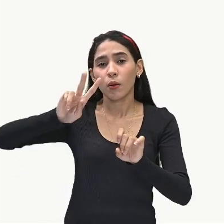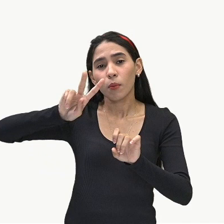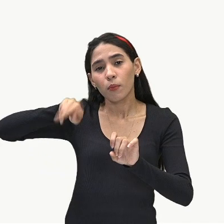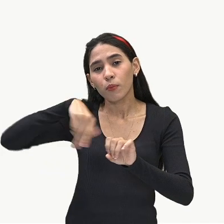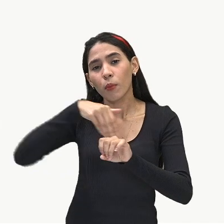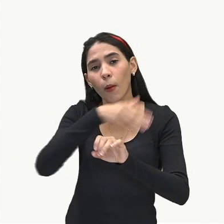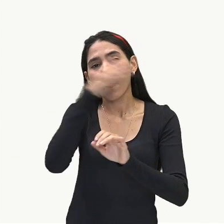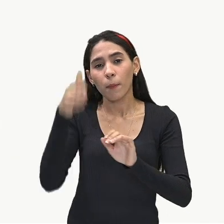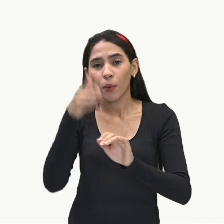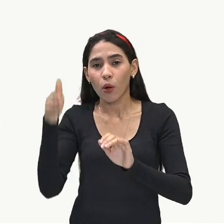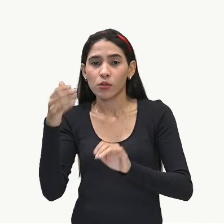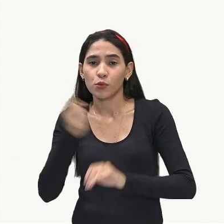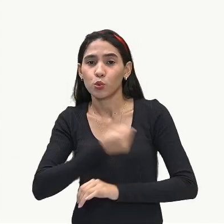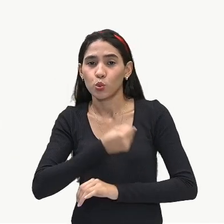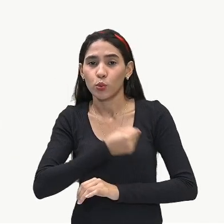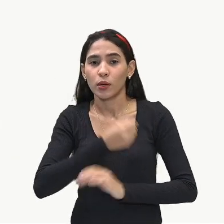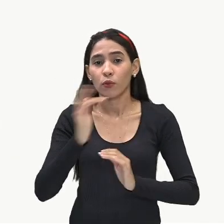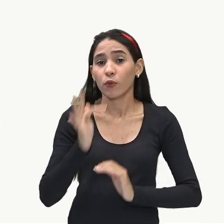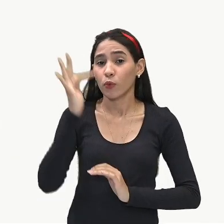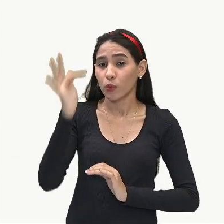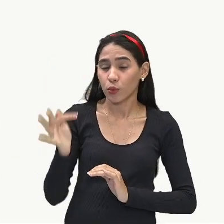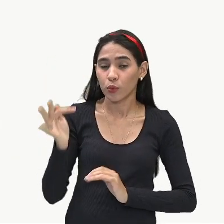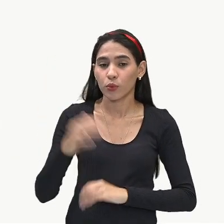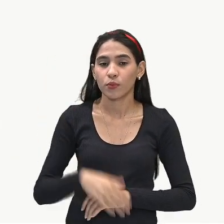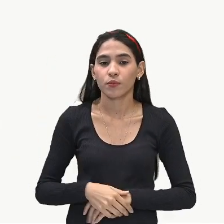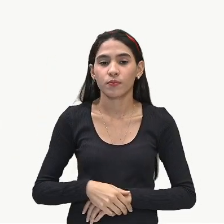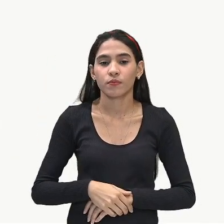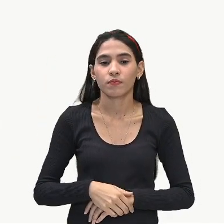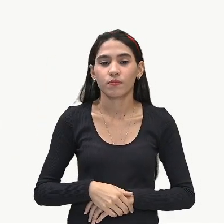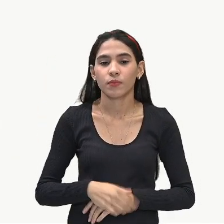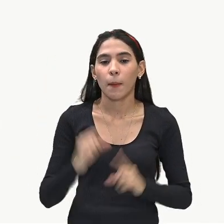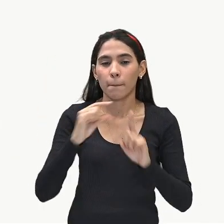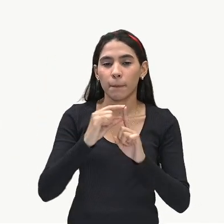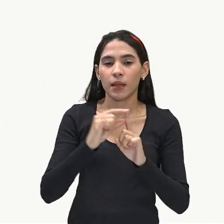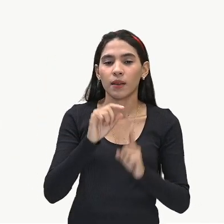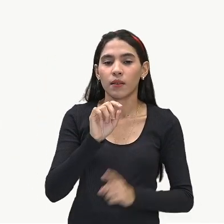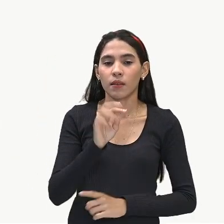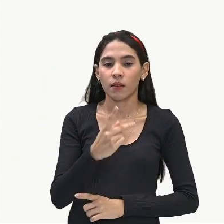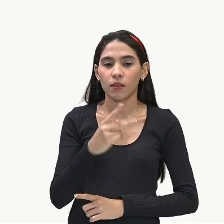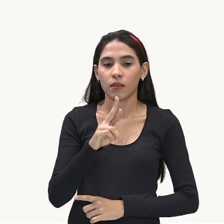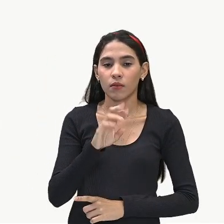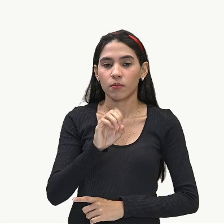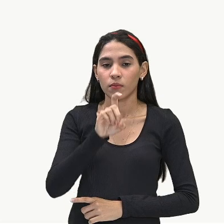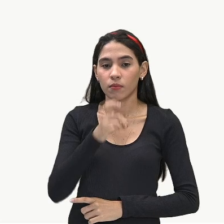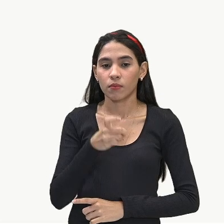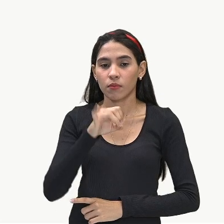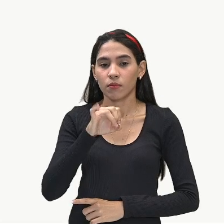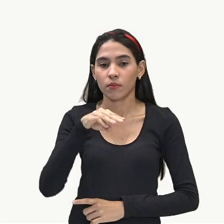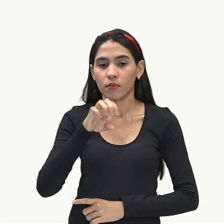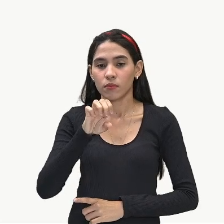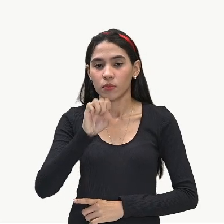os próximos termos. Isso aqui nós veremos bastante nas progressões